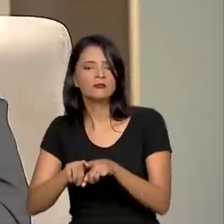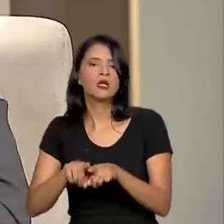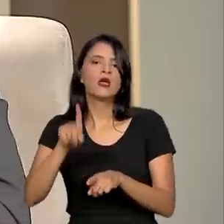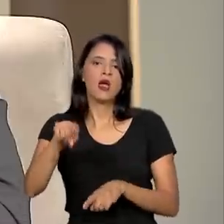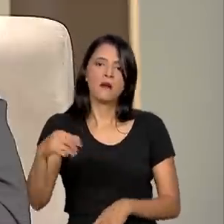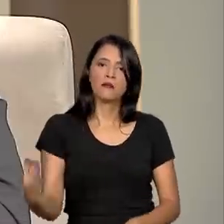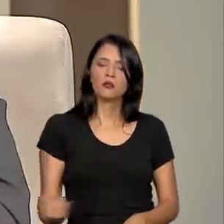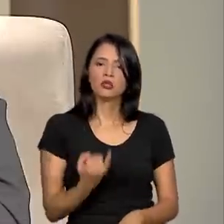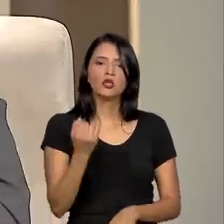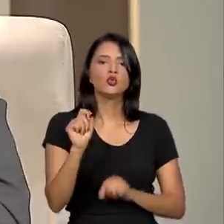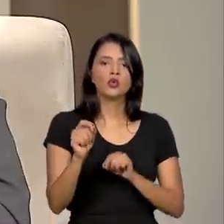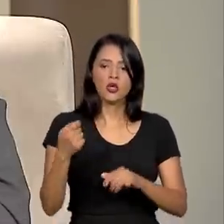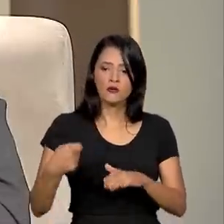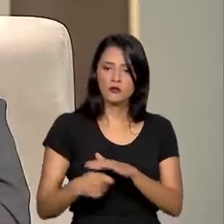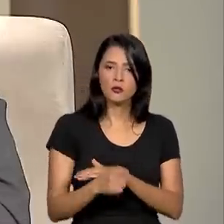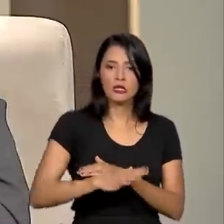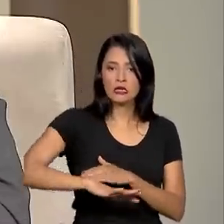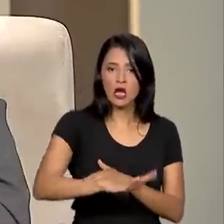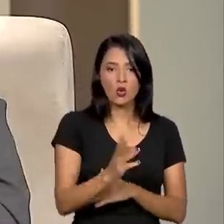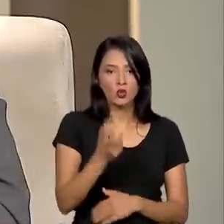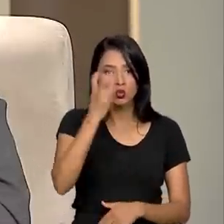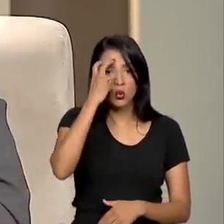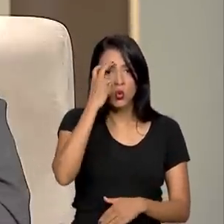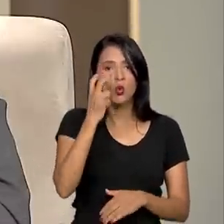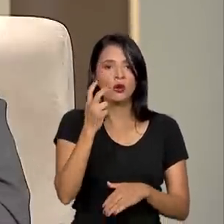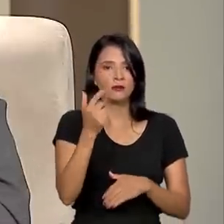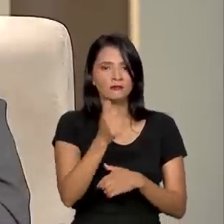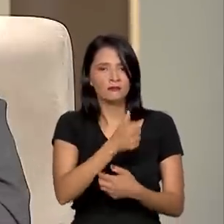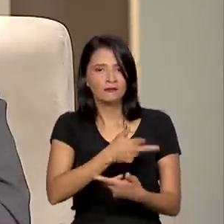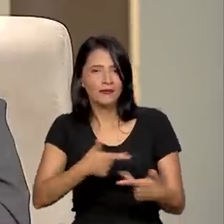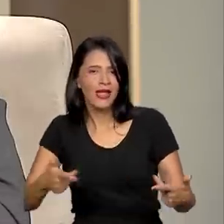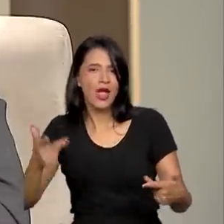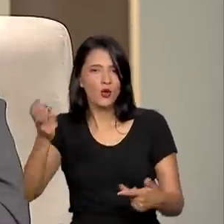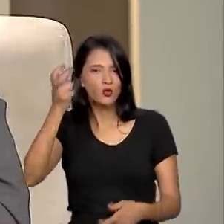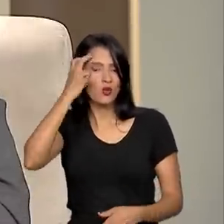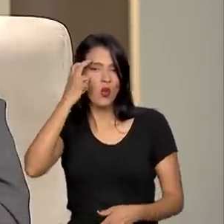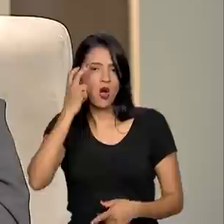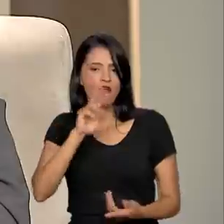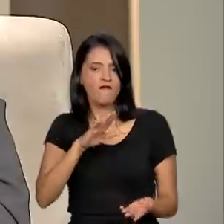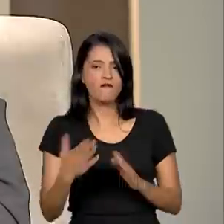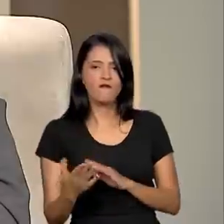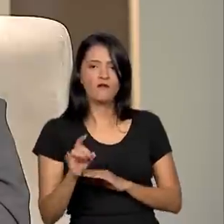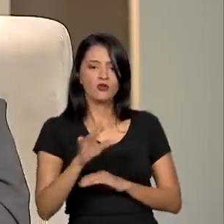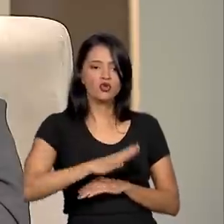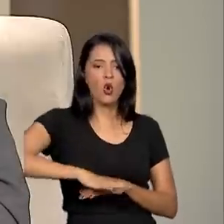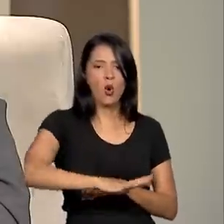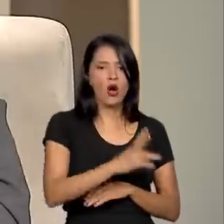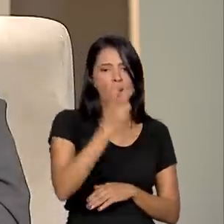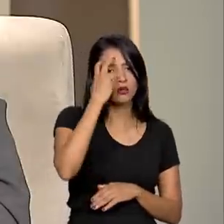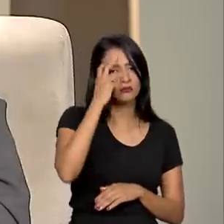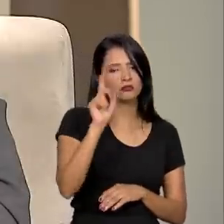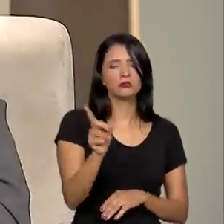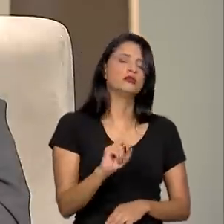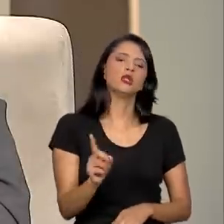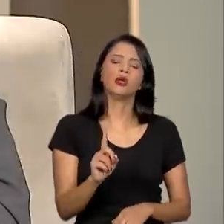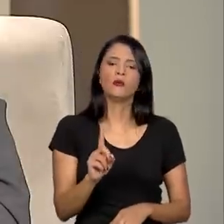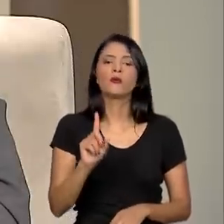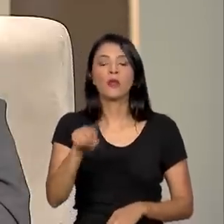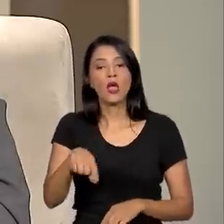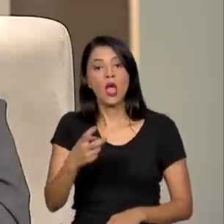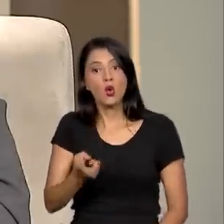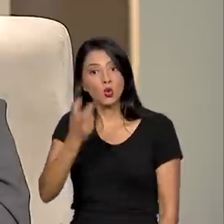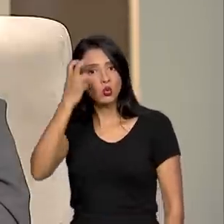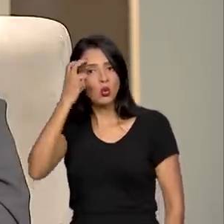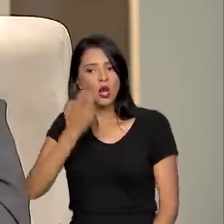o investimento em cultura, a atividade cultural, ela não tem reflexo apenas para o setor. A atividade